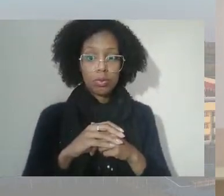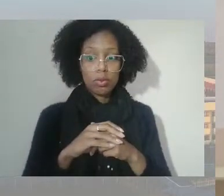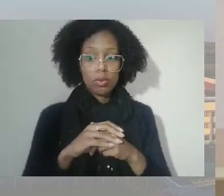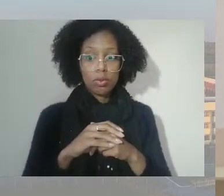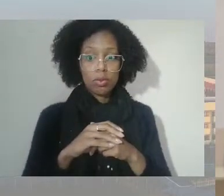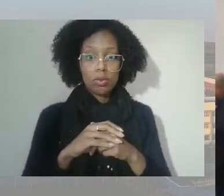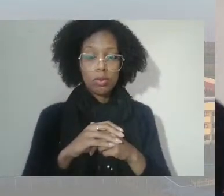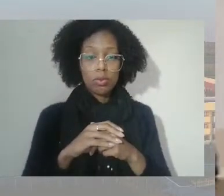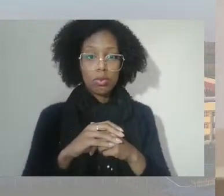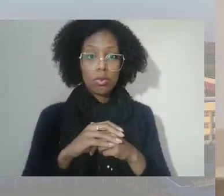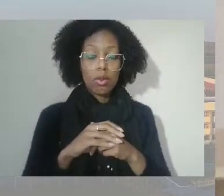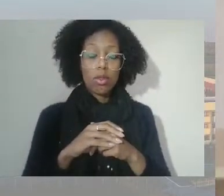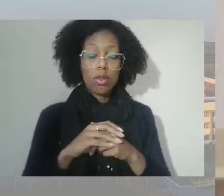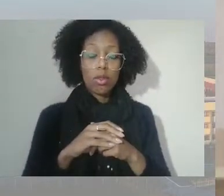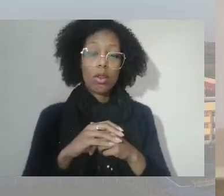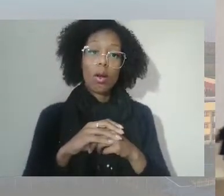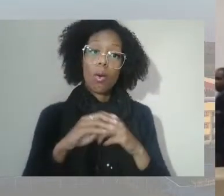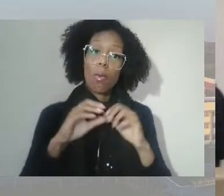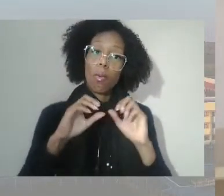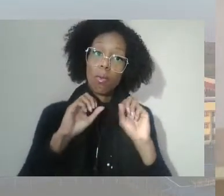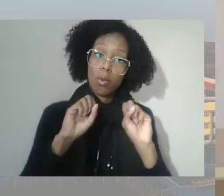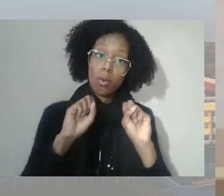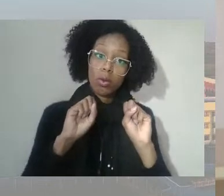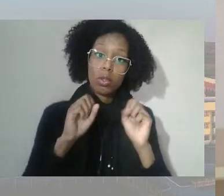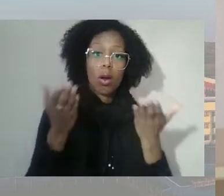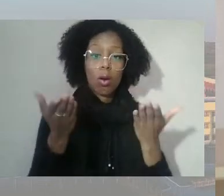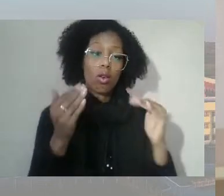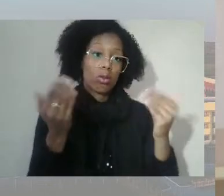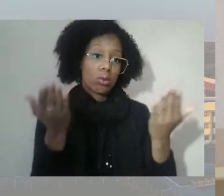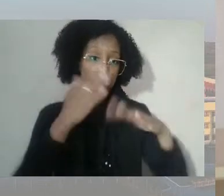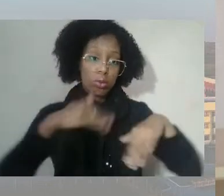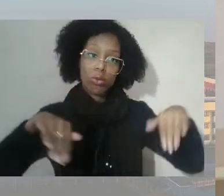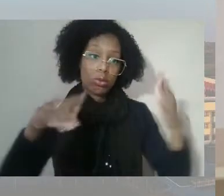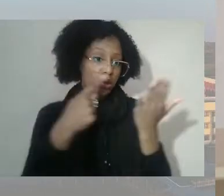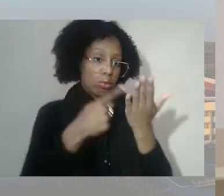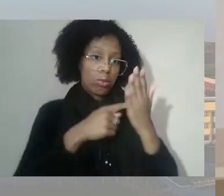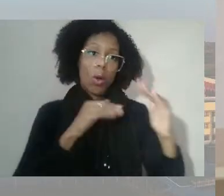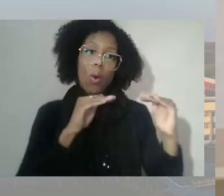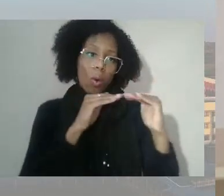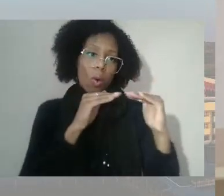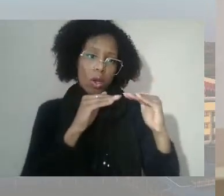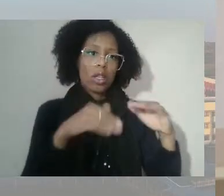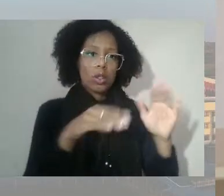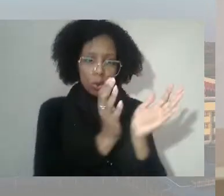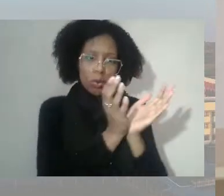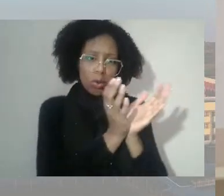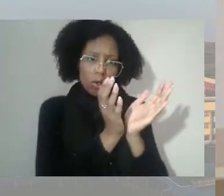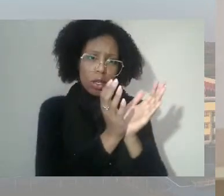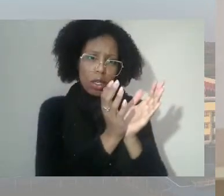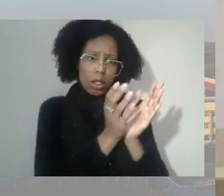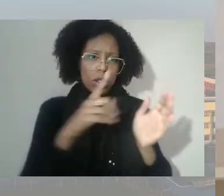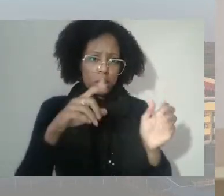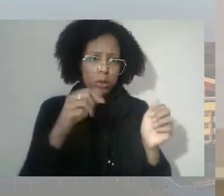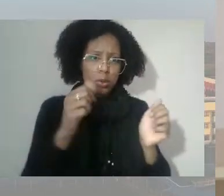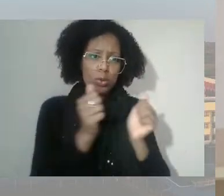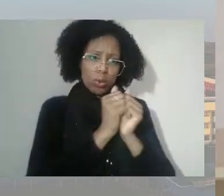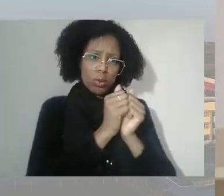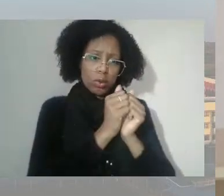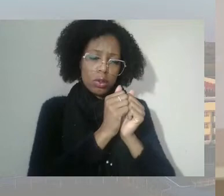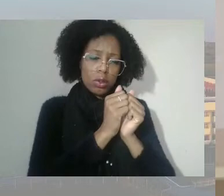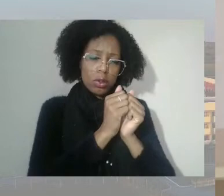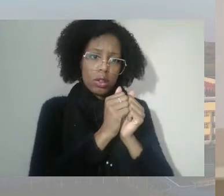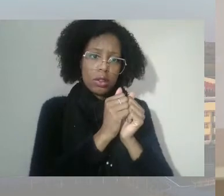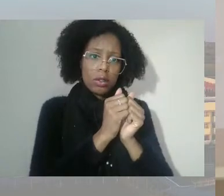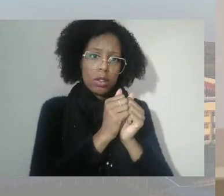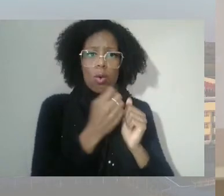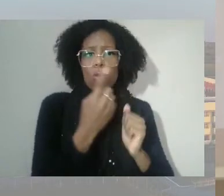Não, mas havendo um acordo, né, dos colegas, né, que fazem parte, o fato de ter um não é